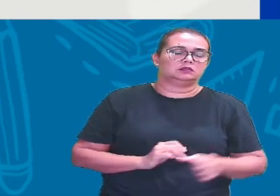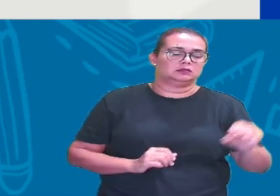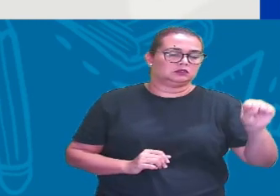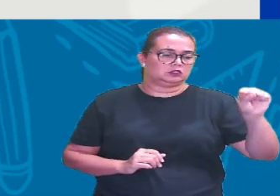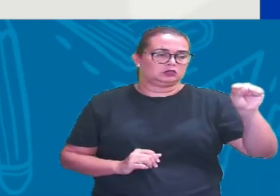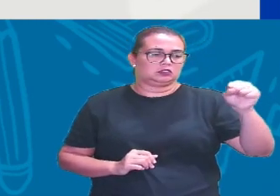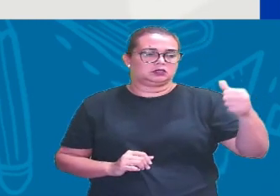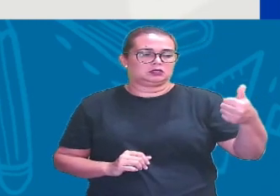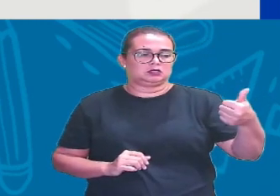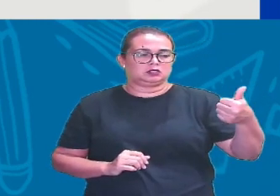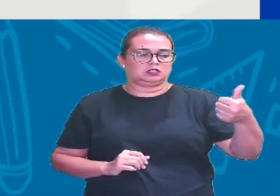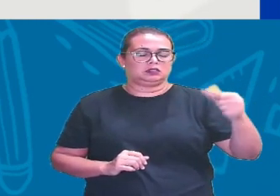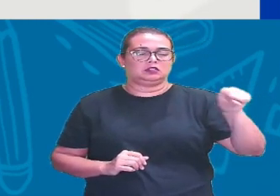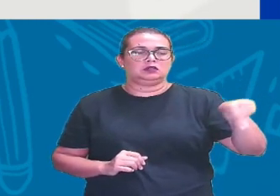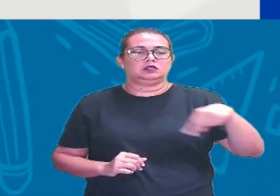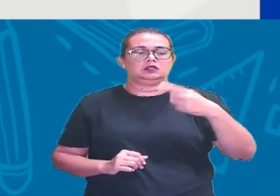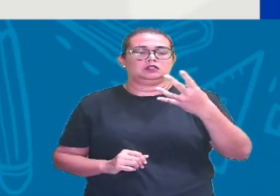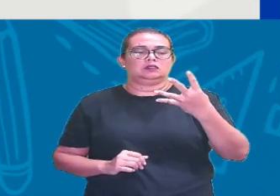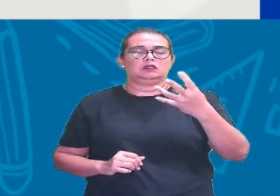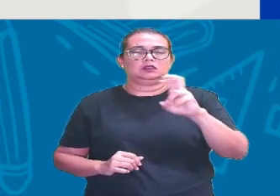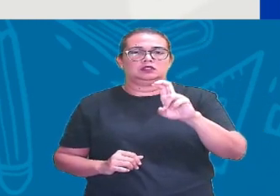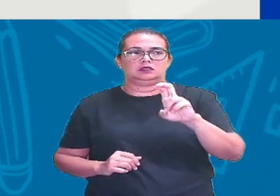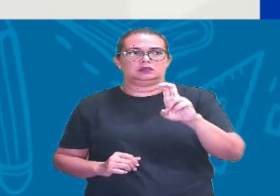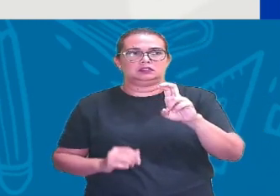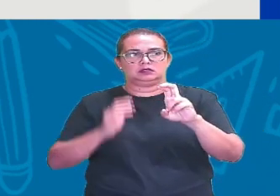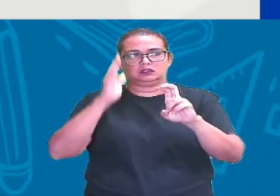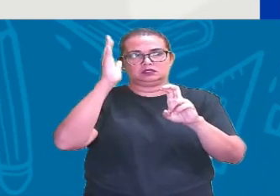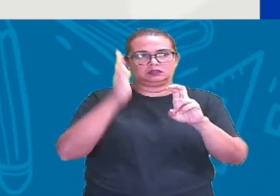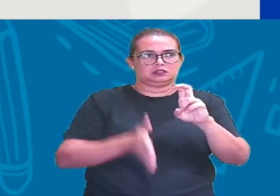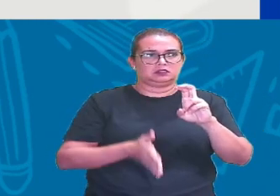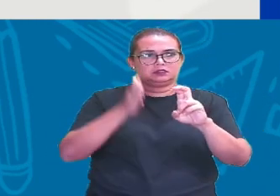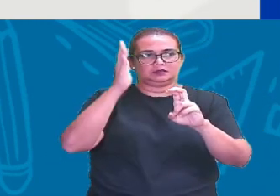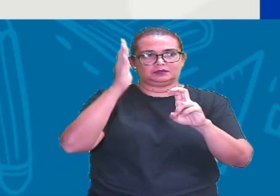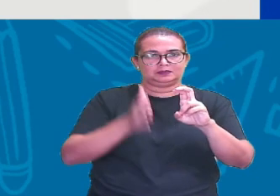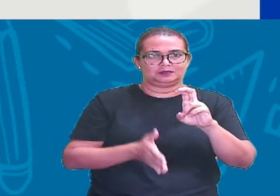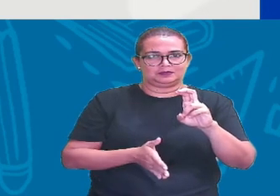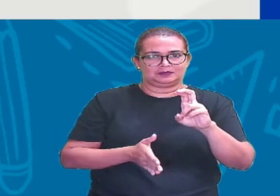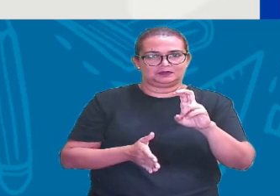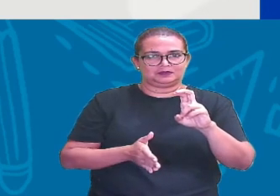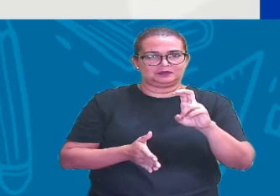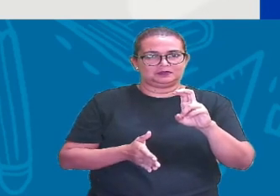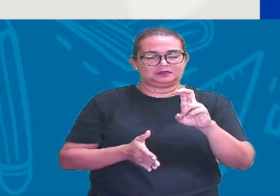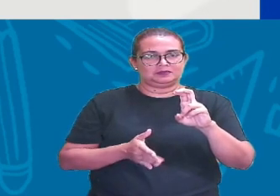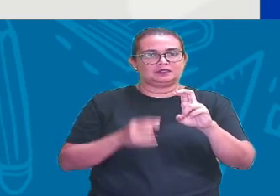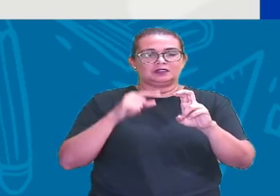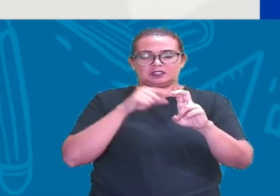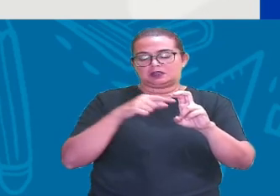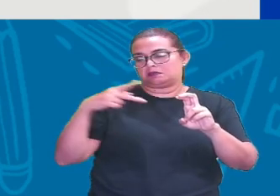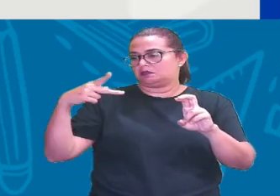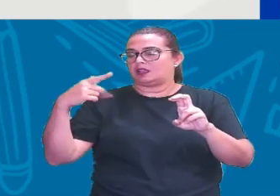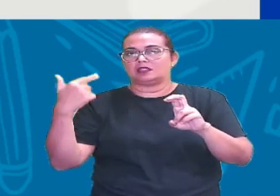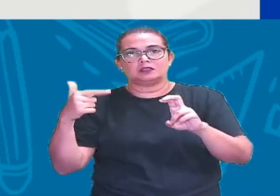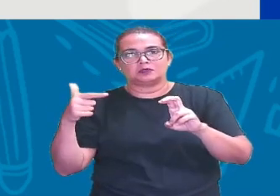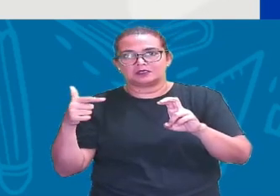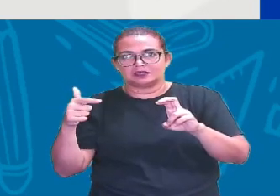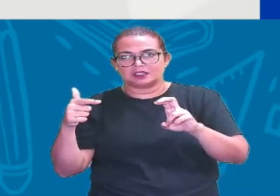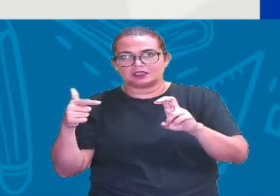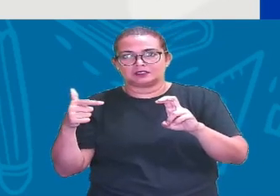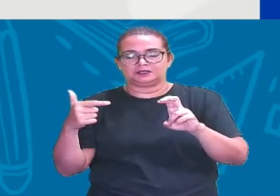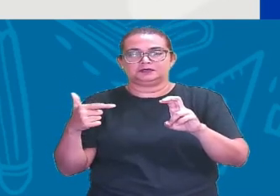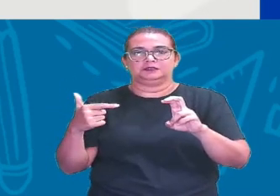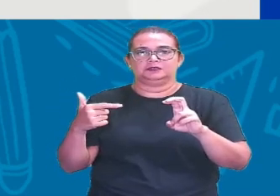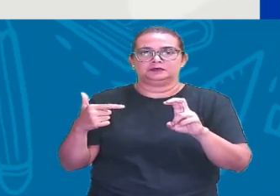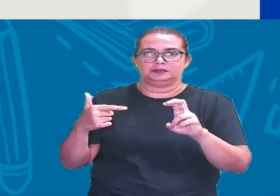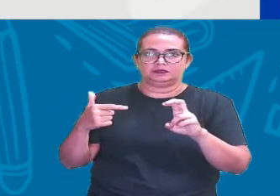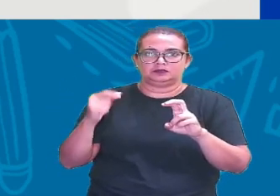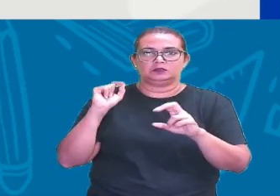81 e 45. Esses números não são pares. Se eles não são pares,